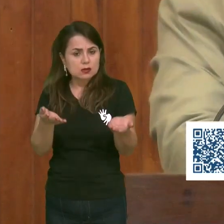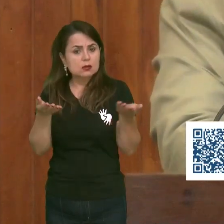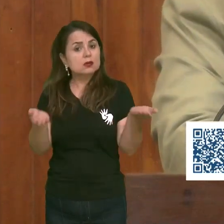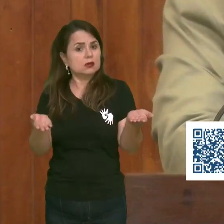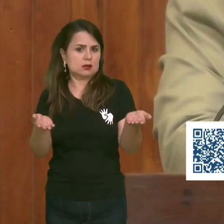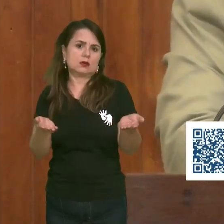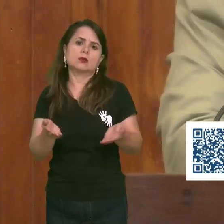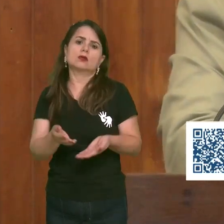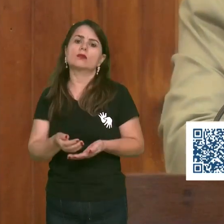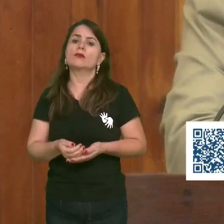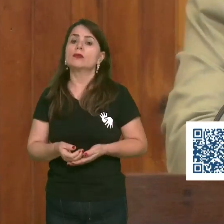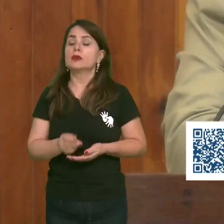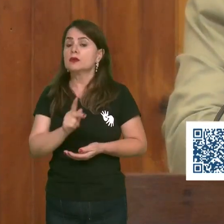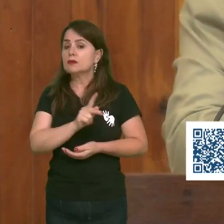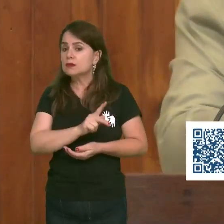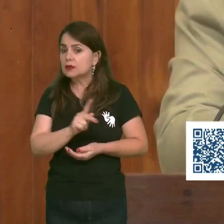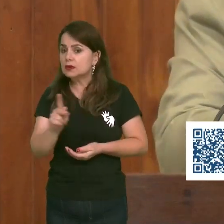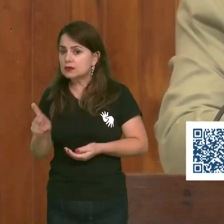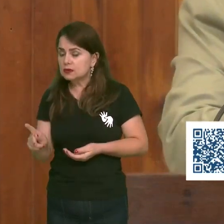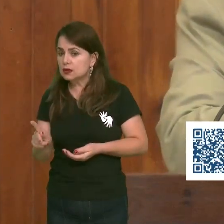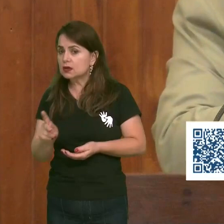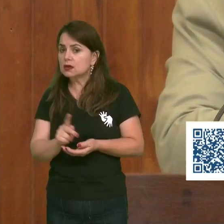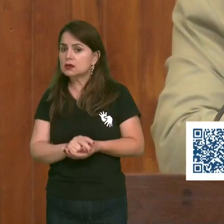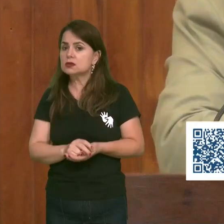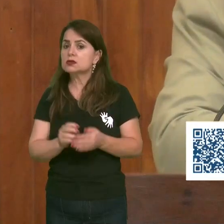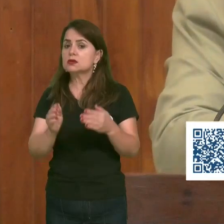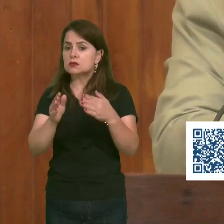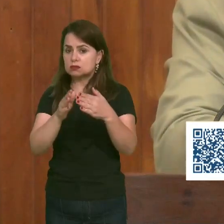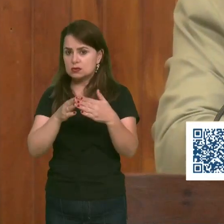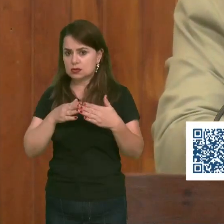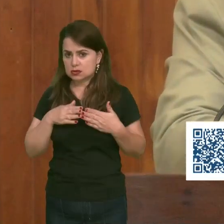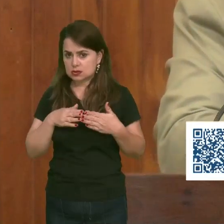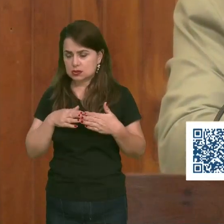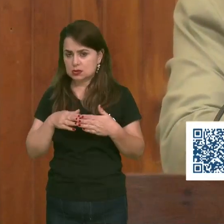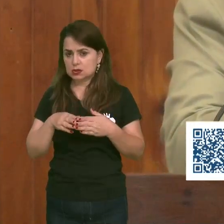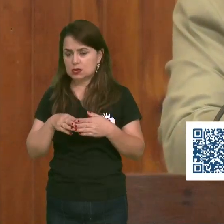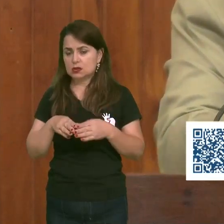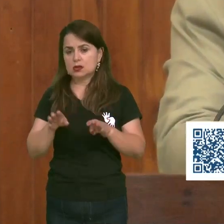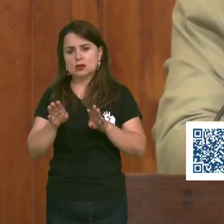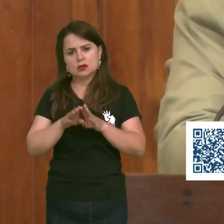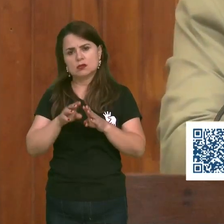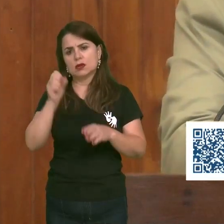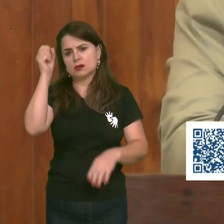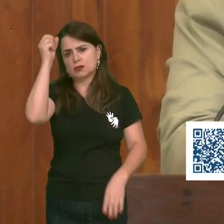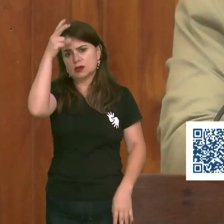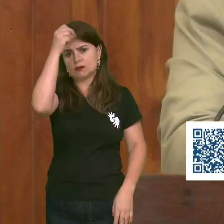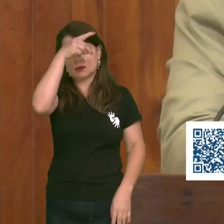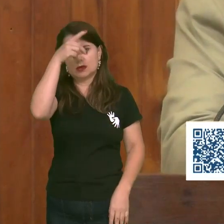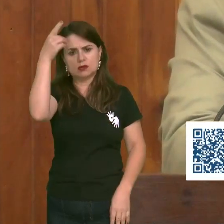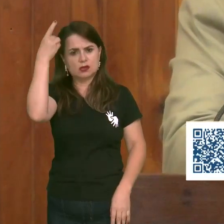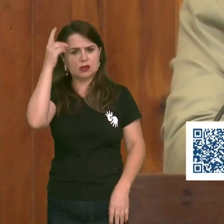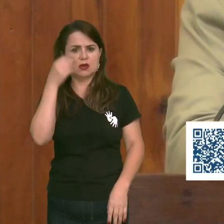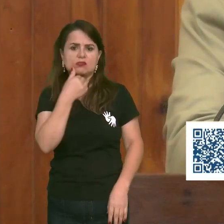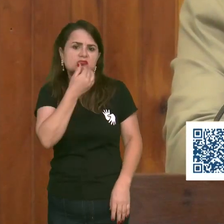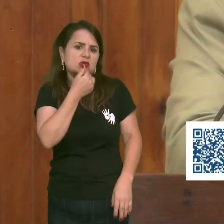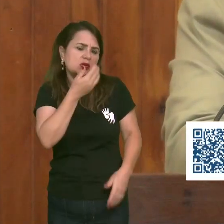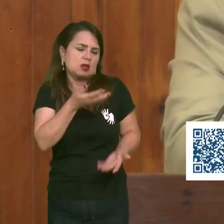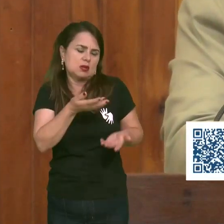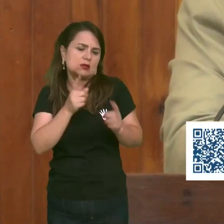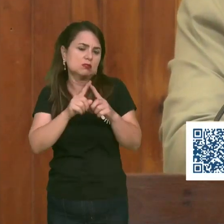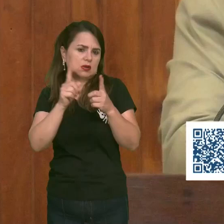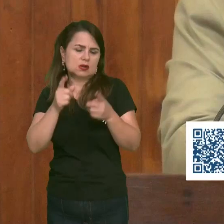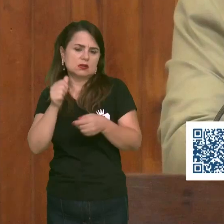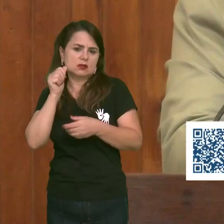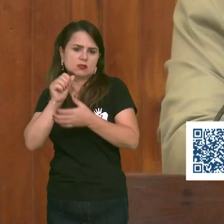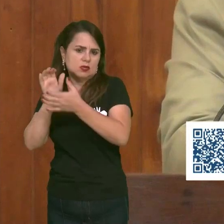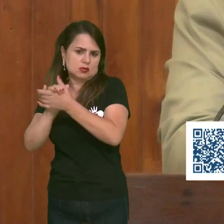a presidente do fundo o Prefeito Não adianta vou tentar sensibilizar a esposa dele porque outro dia